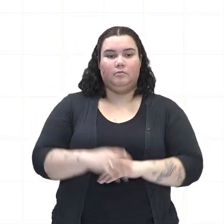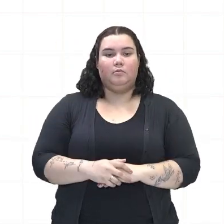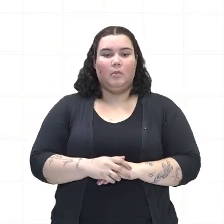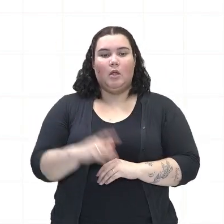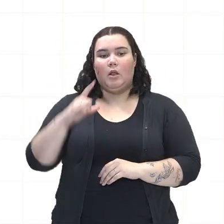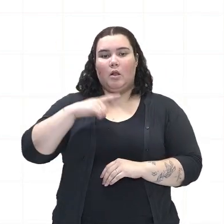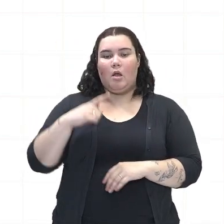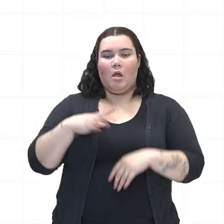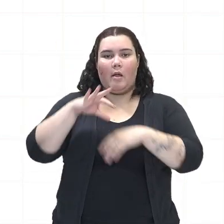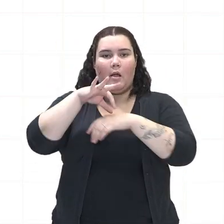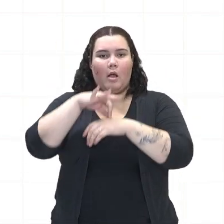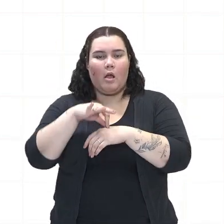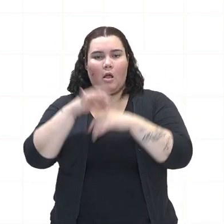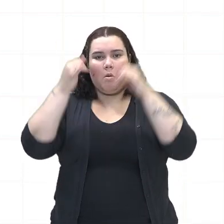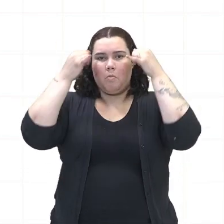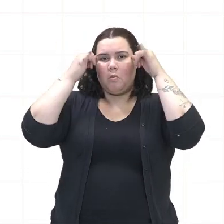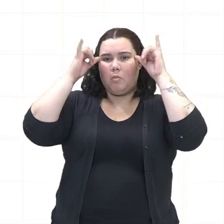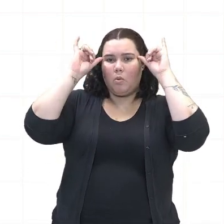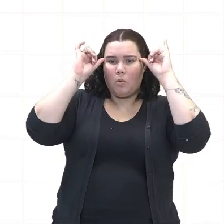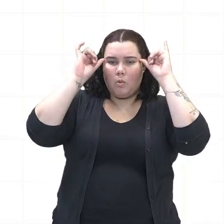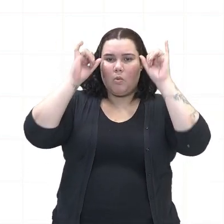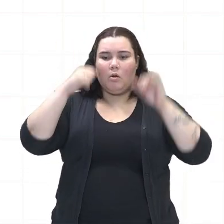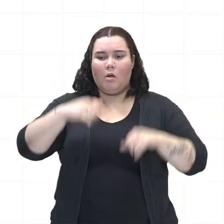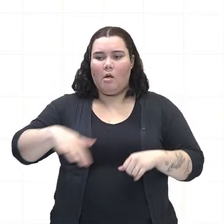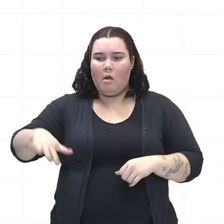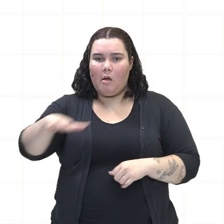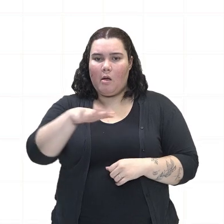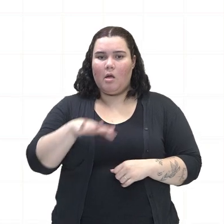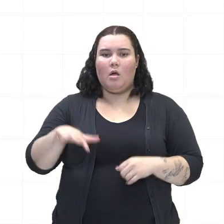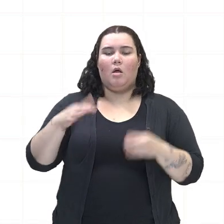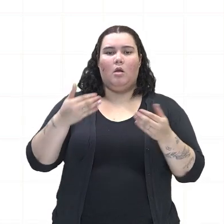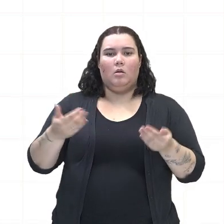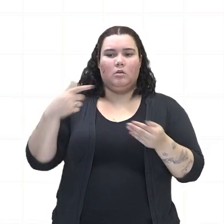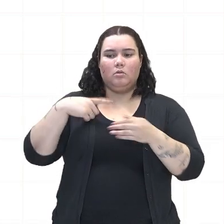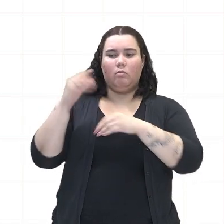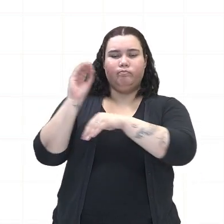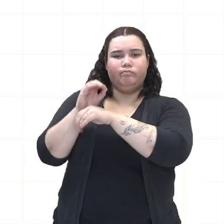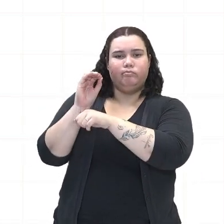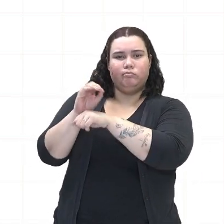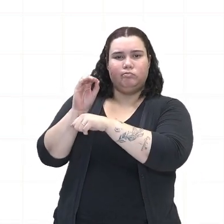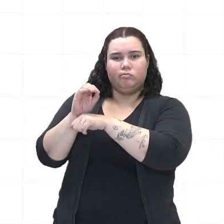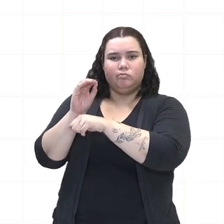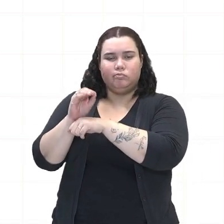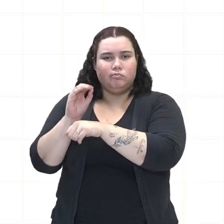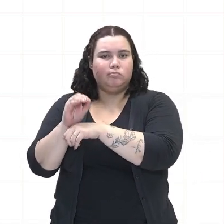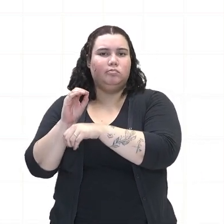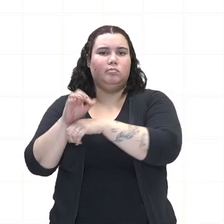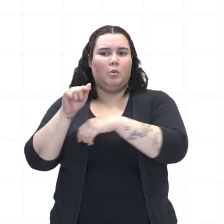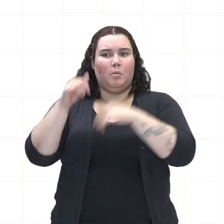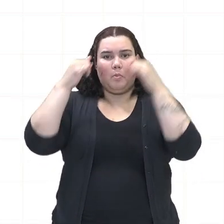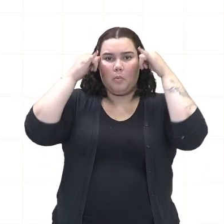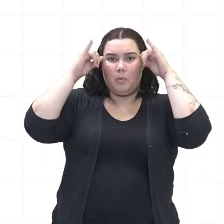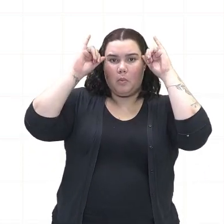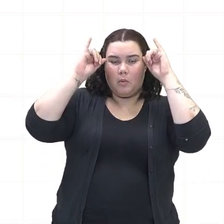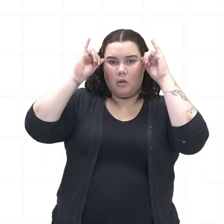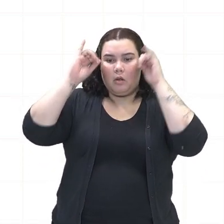corte, os bois que são criados, né, para o gado que é criado, né, justamente para ser abatido